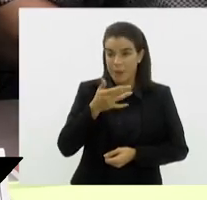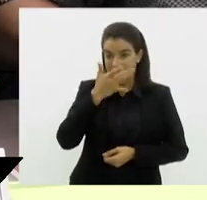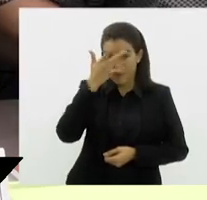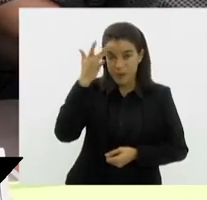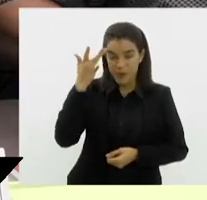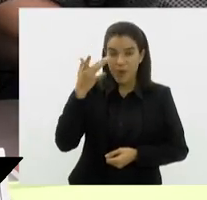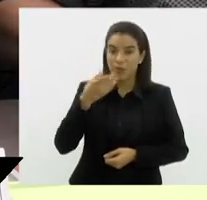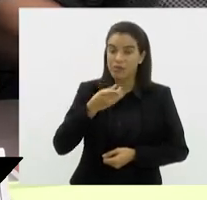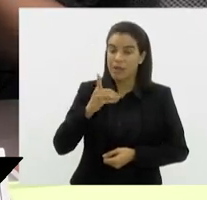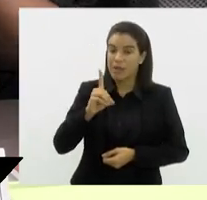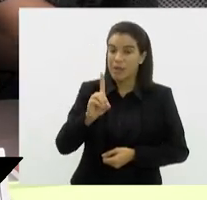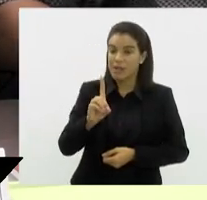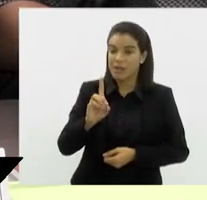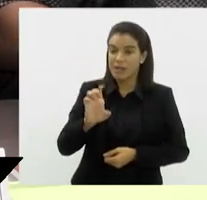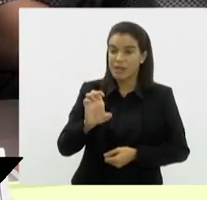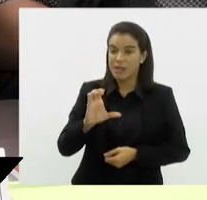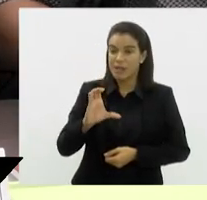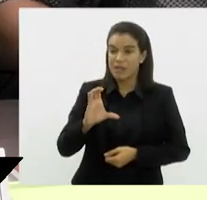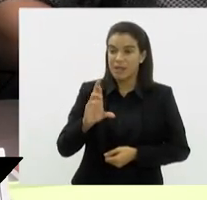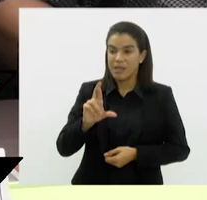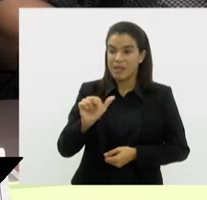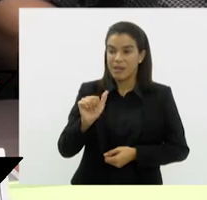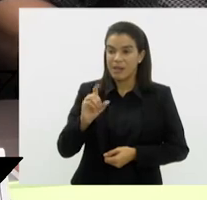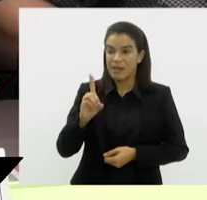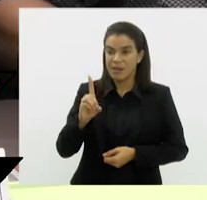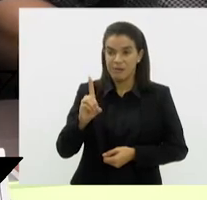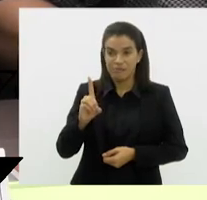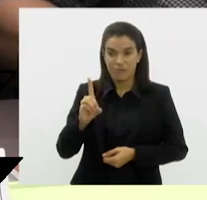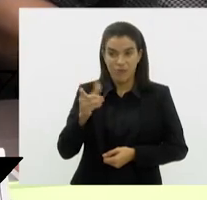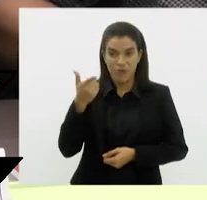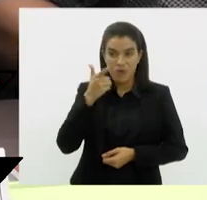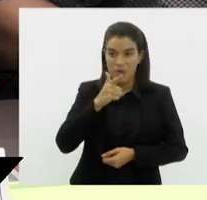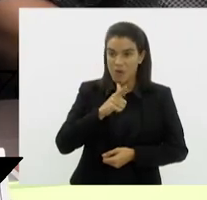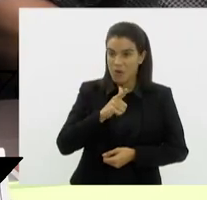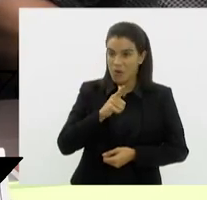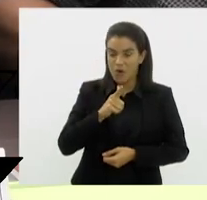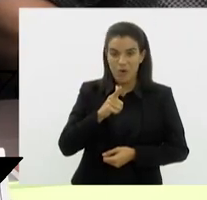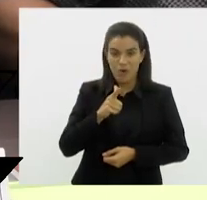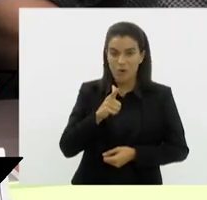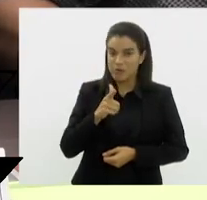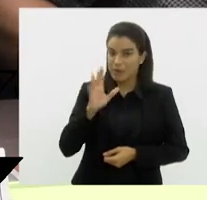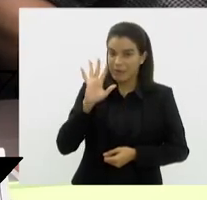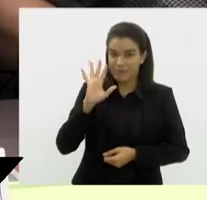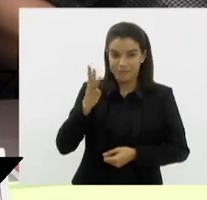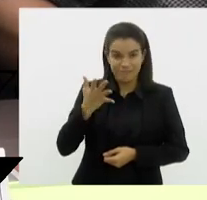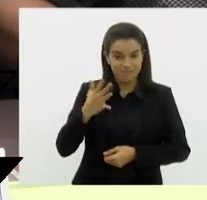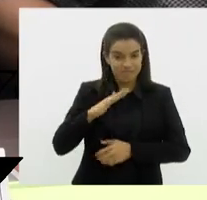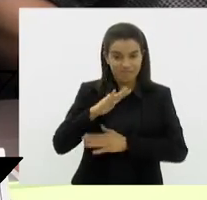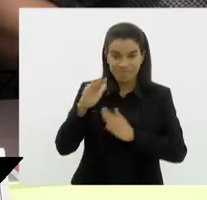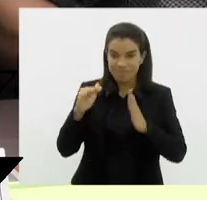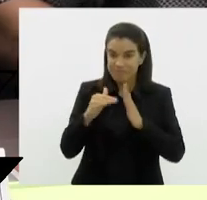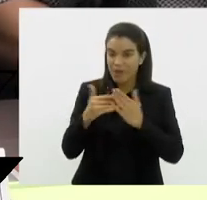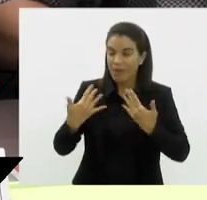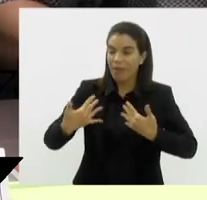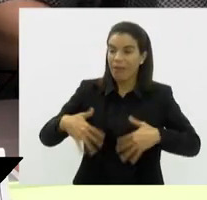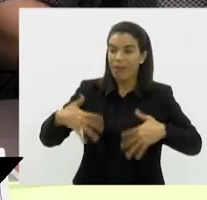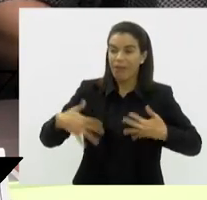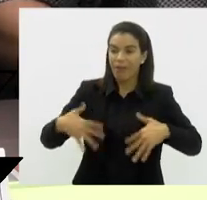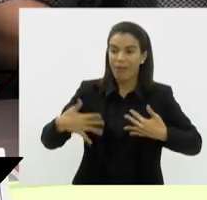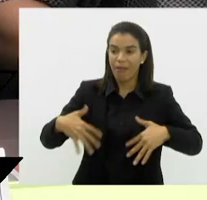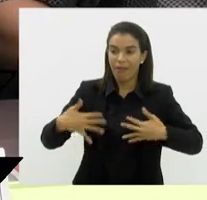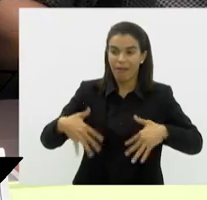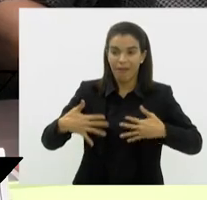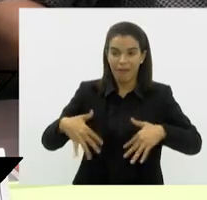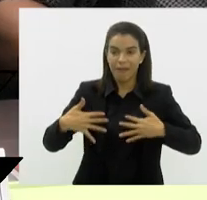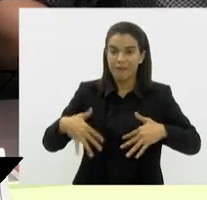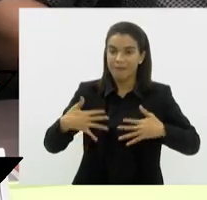DECRADE não dá conta de metade do que já tem que fazer hoje. Então, eles estão completamente desesperados com essa...